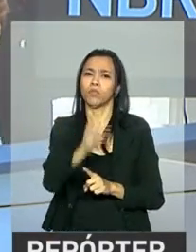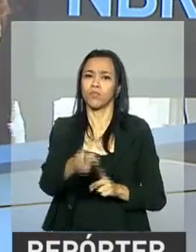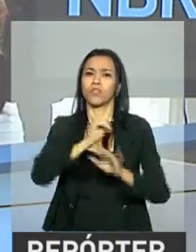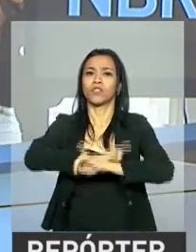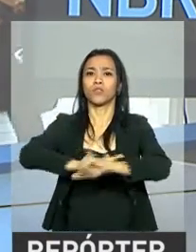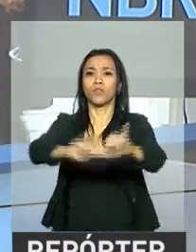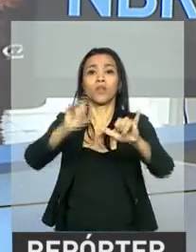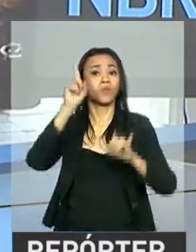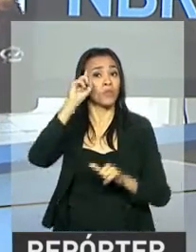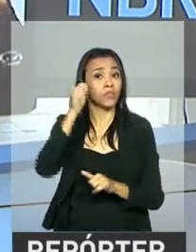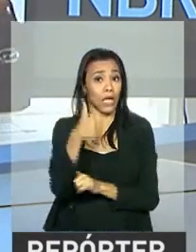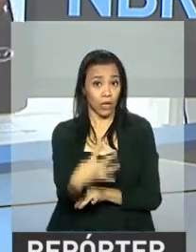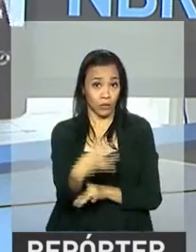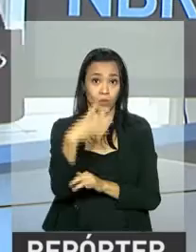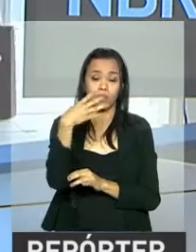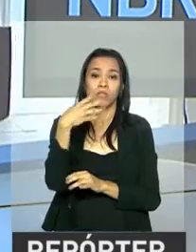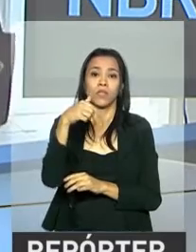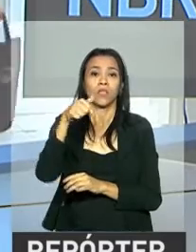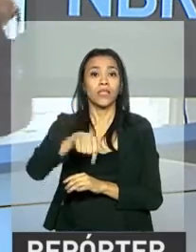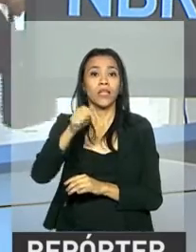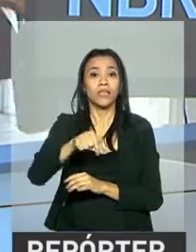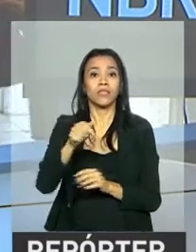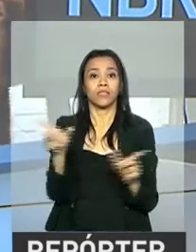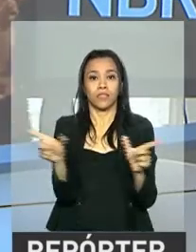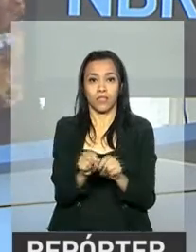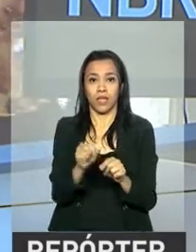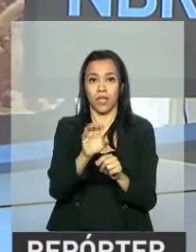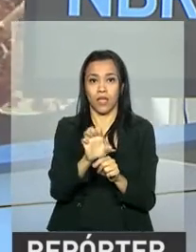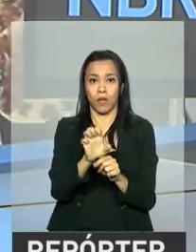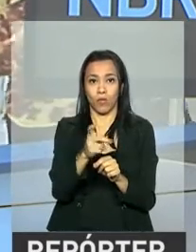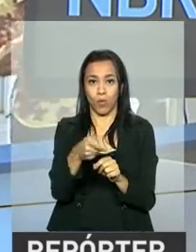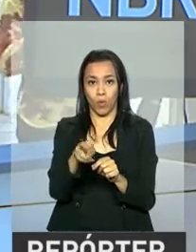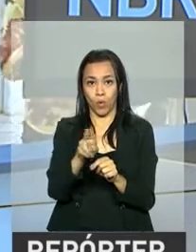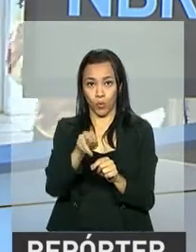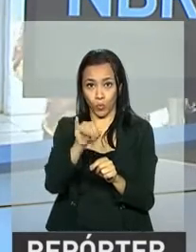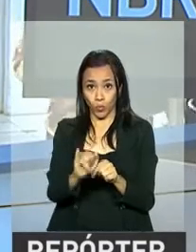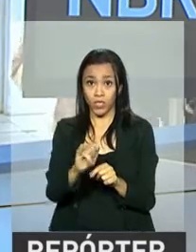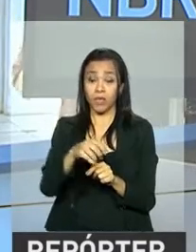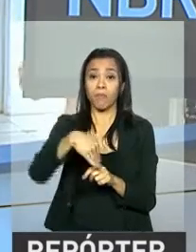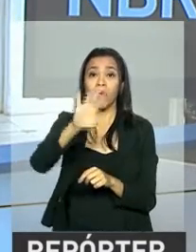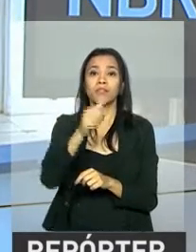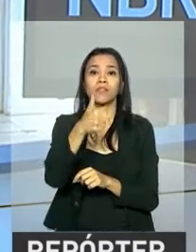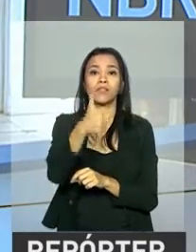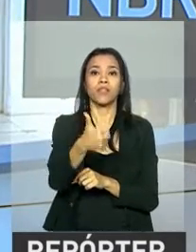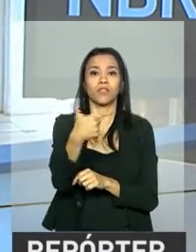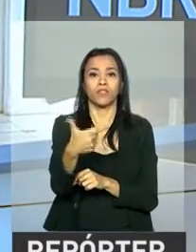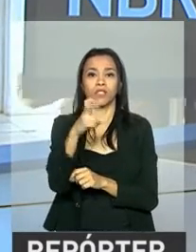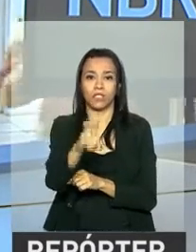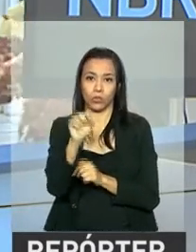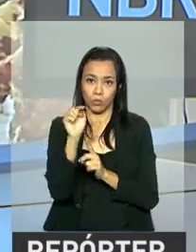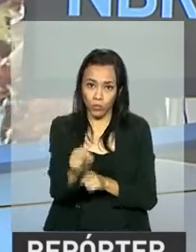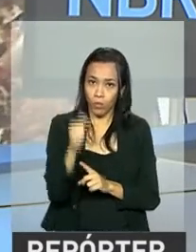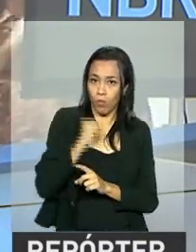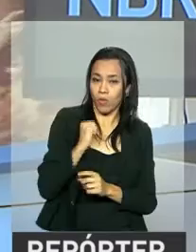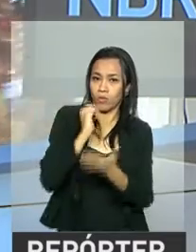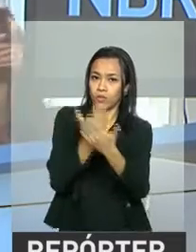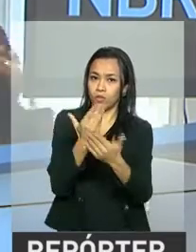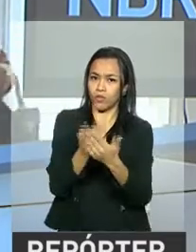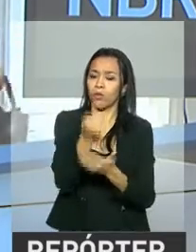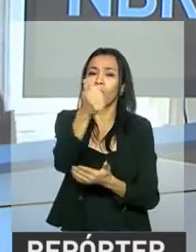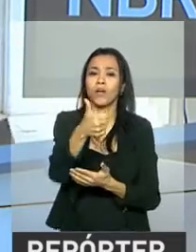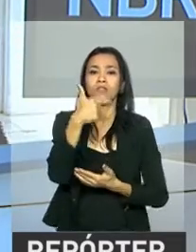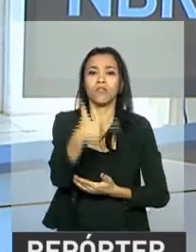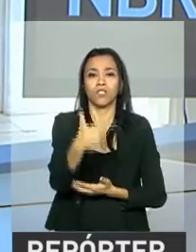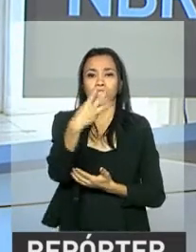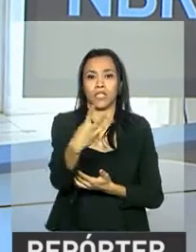14 nessa edição do pro une estão sendo ofertadas mais de 125 mil bolsas de estudo em quase 23